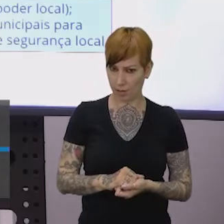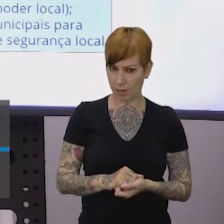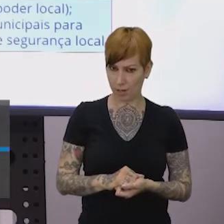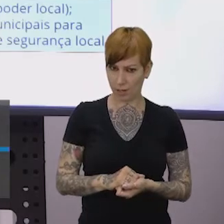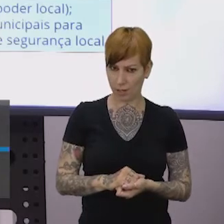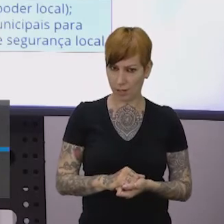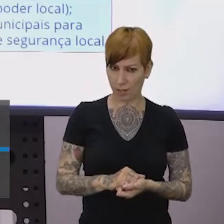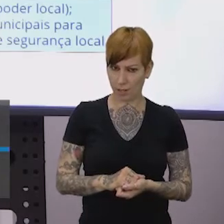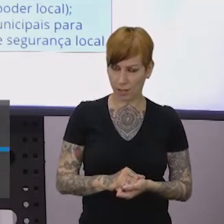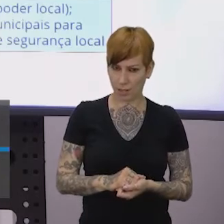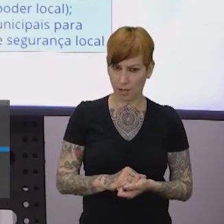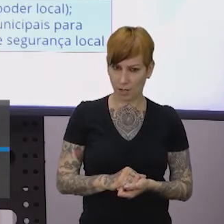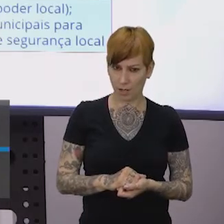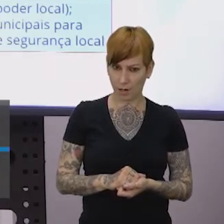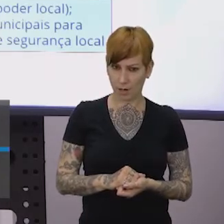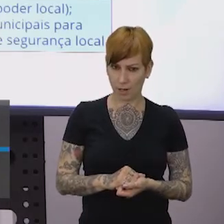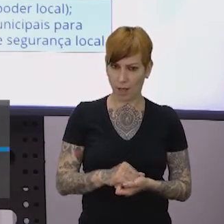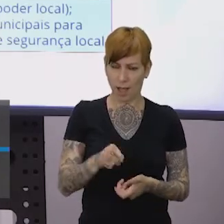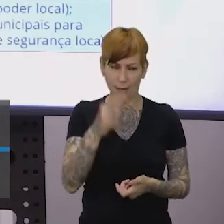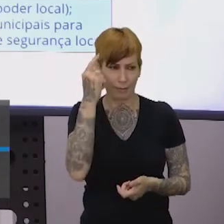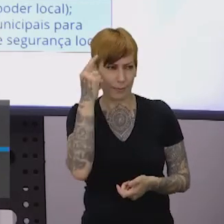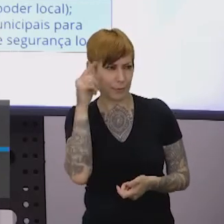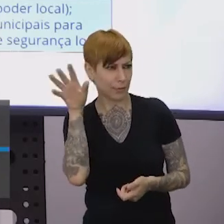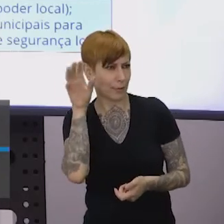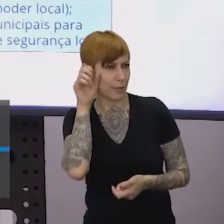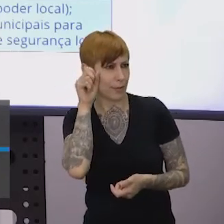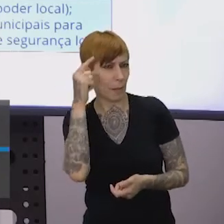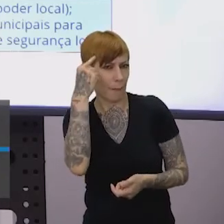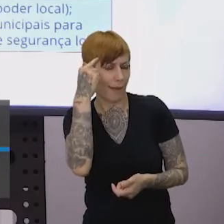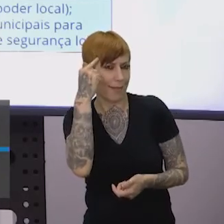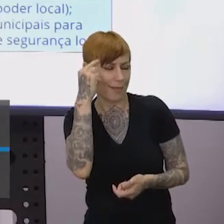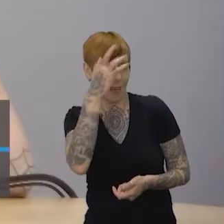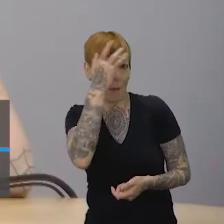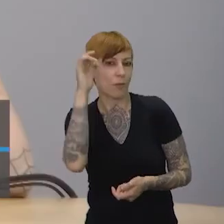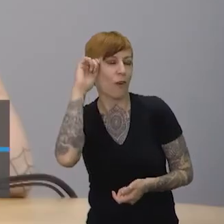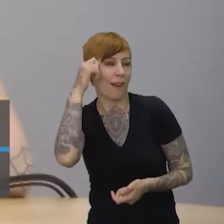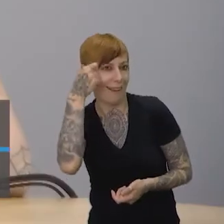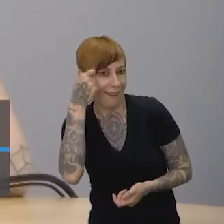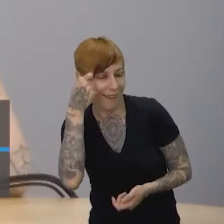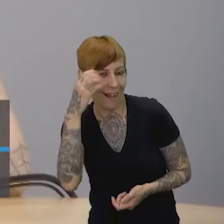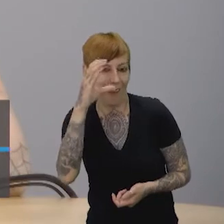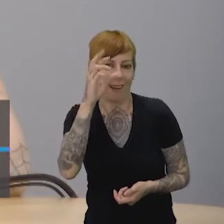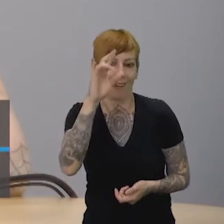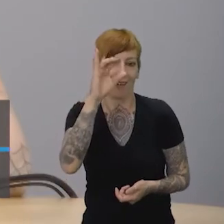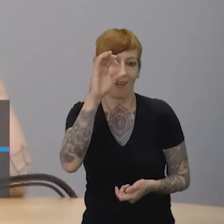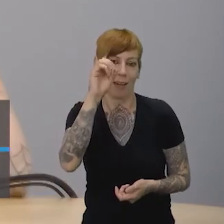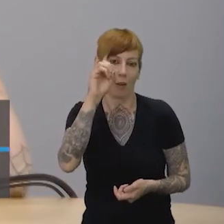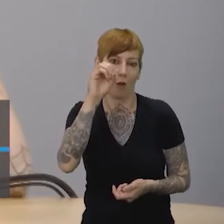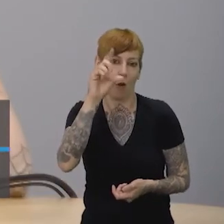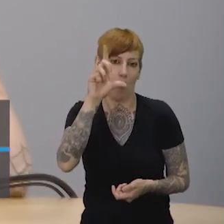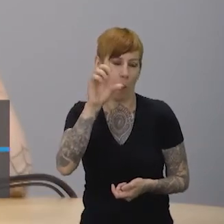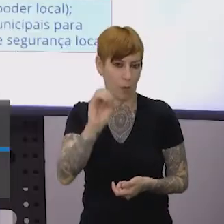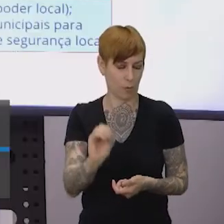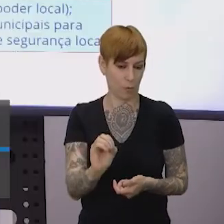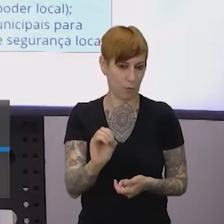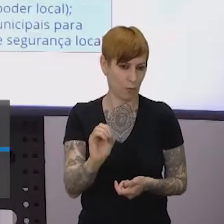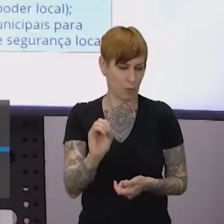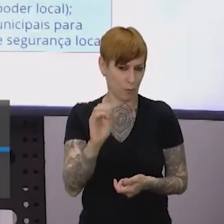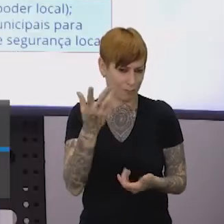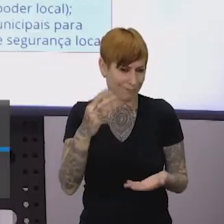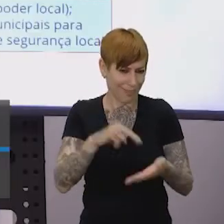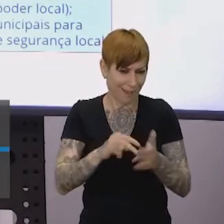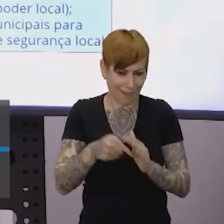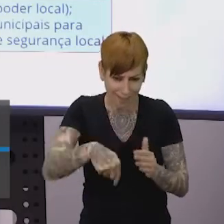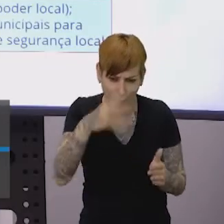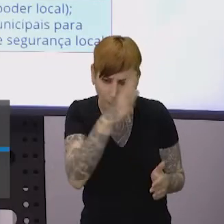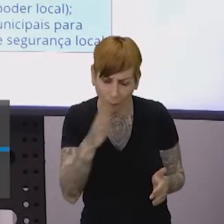só pela sonoridade dela, as pessoas vão associar a etnia negra, não é isso? Algumas pessoas associam mesmo. Agora, se a